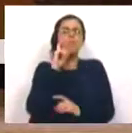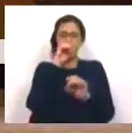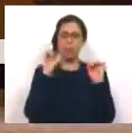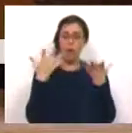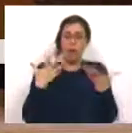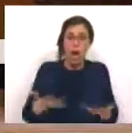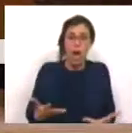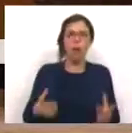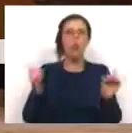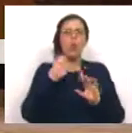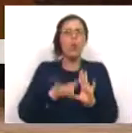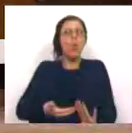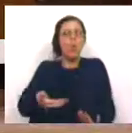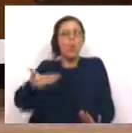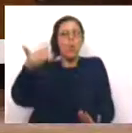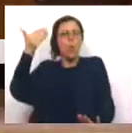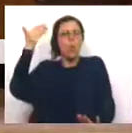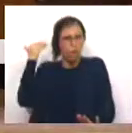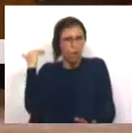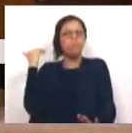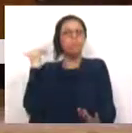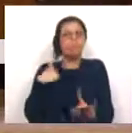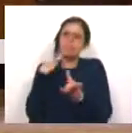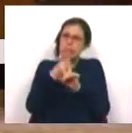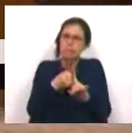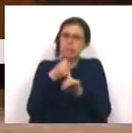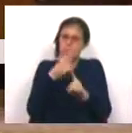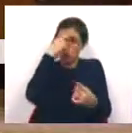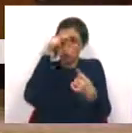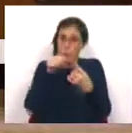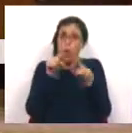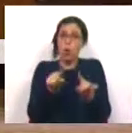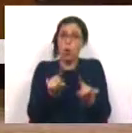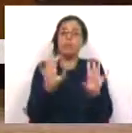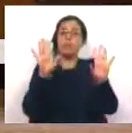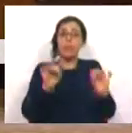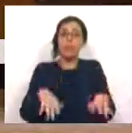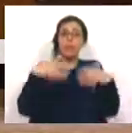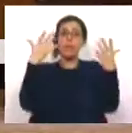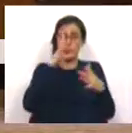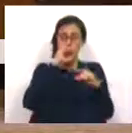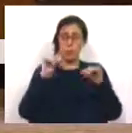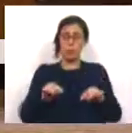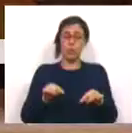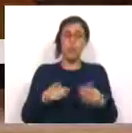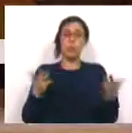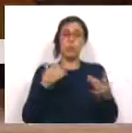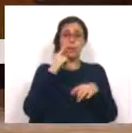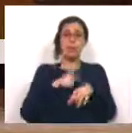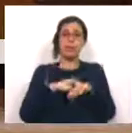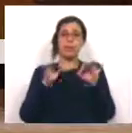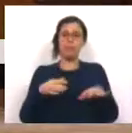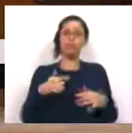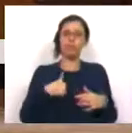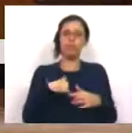da floresta agora. Há muitos e muitos anos que batalhamos por esse objetivo. No início desta legislatura, deputada, também tomámos